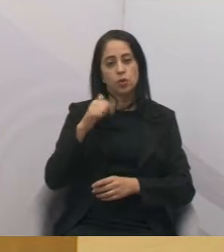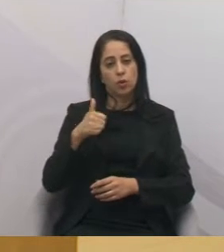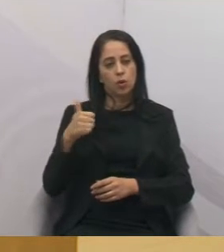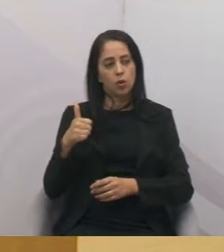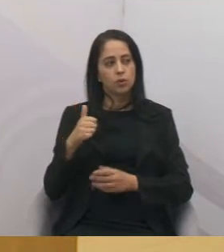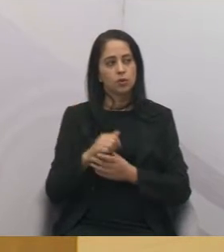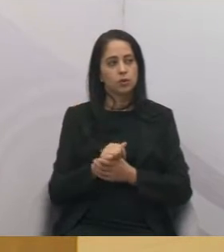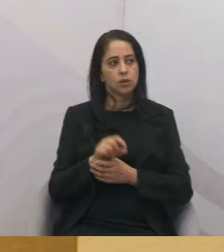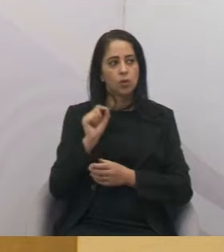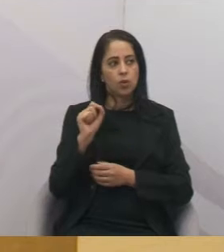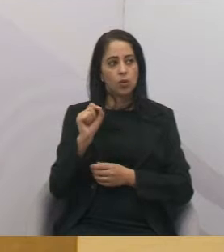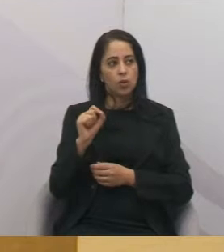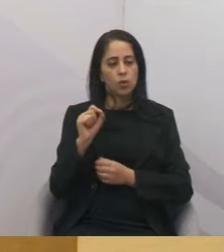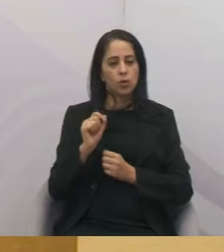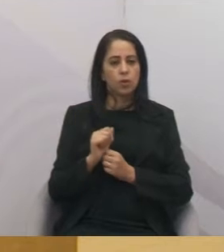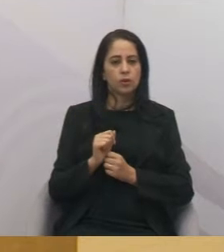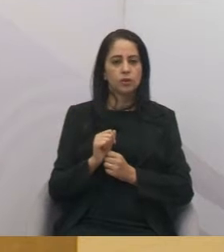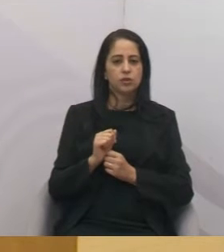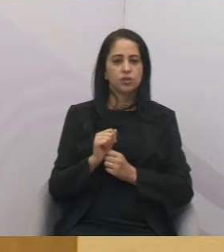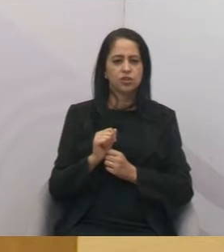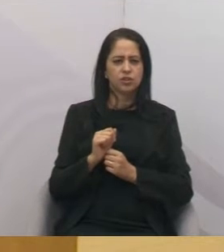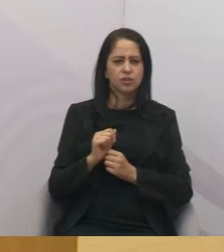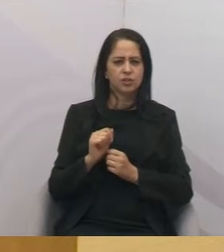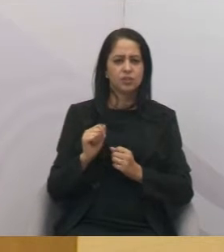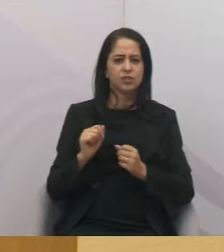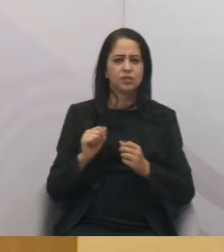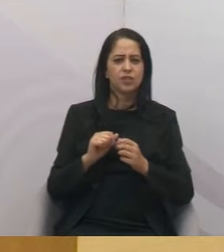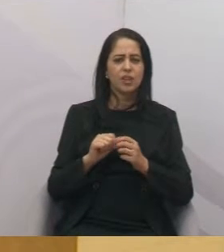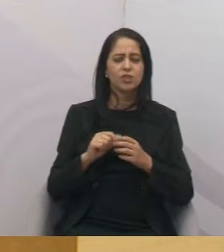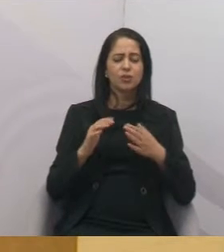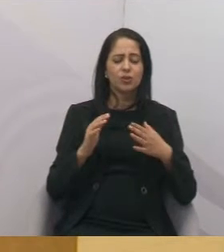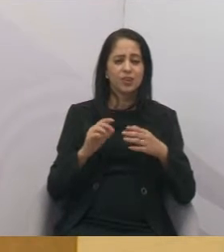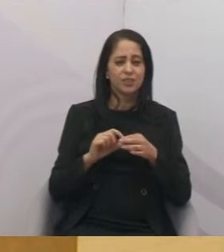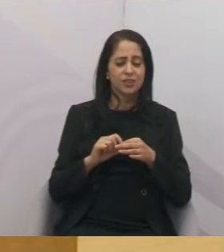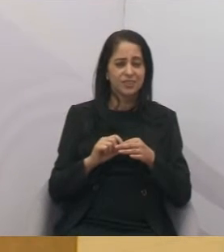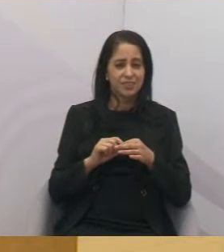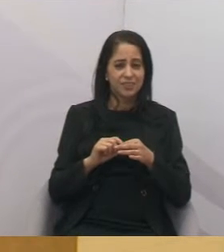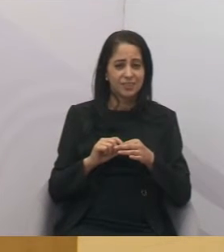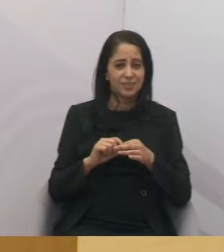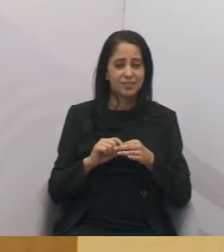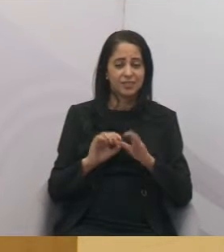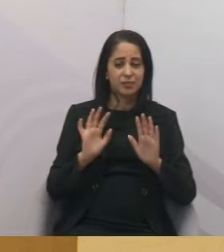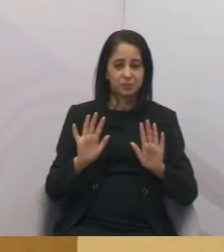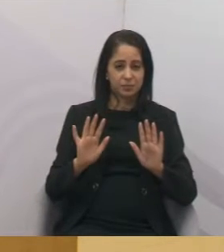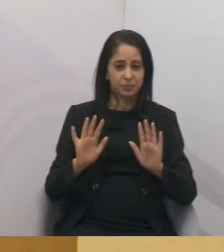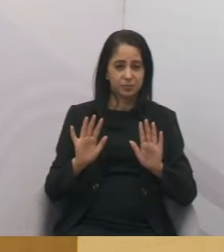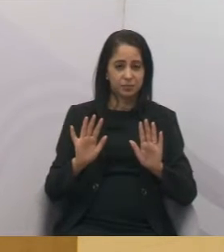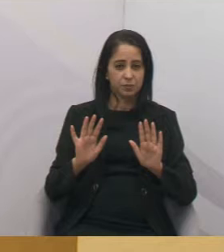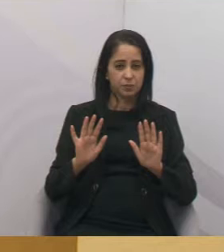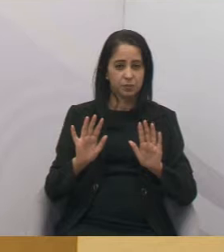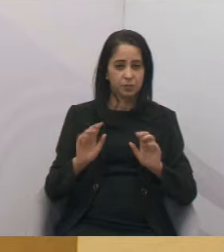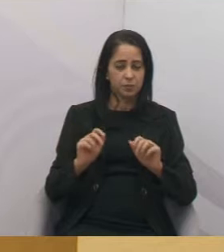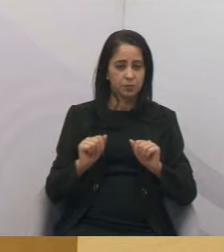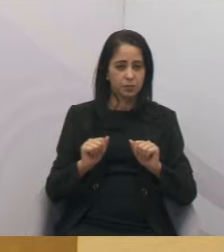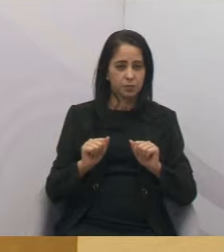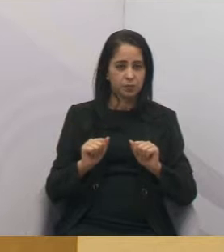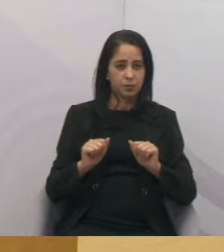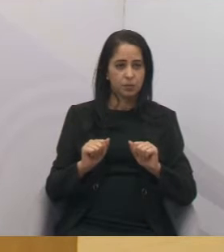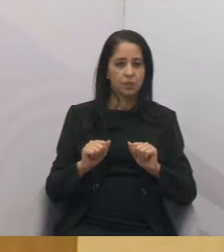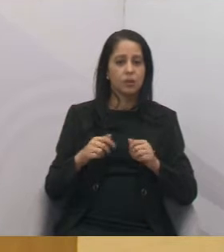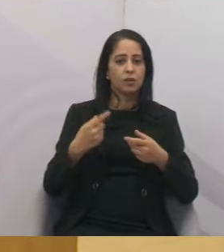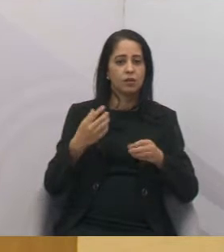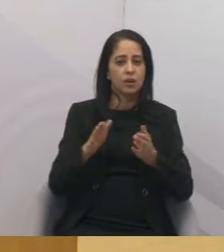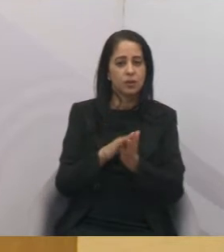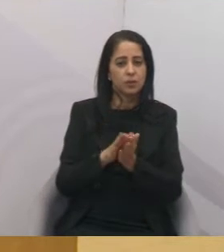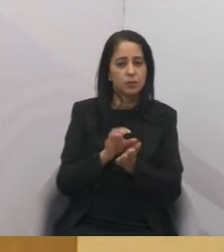2011, que dispõe sobre as competências da União, Estados e municípios em matéria ambiental, atribui à esfera municipal